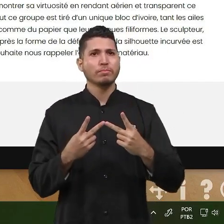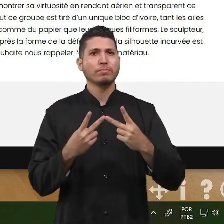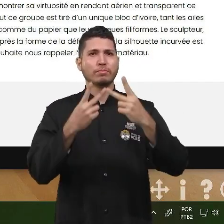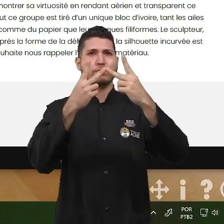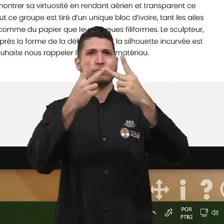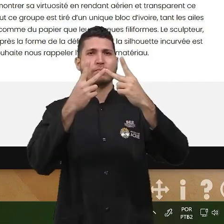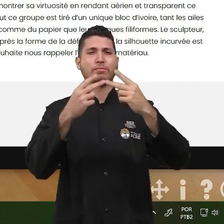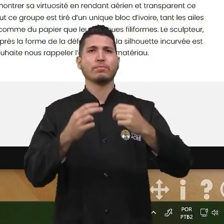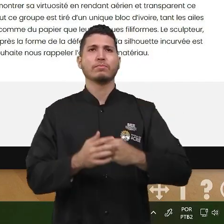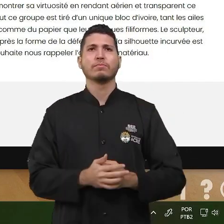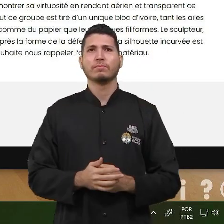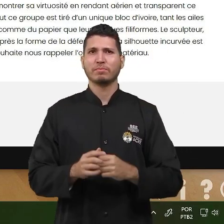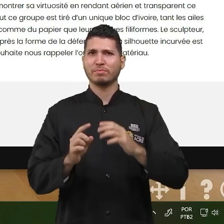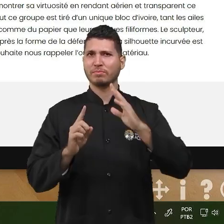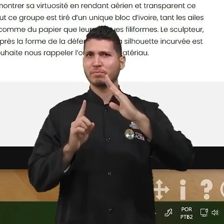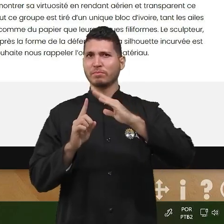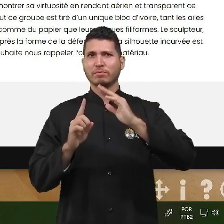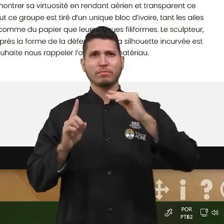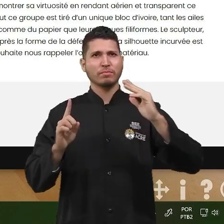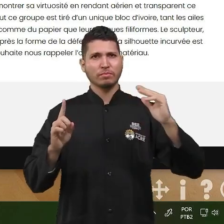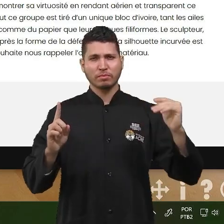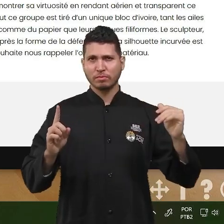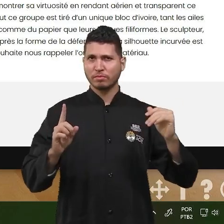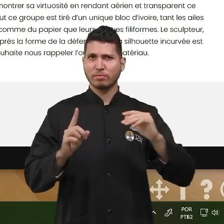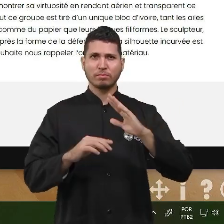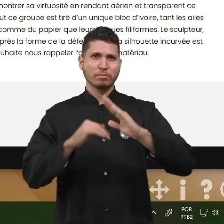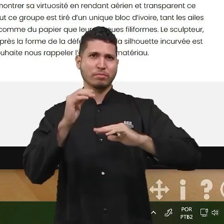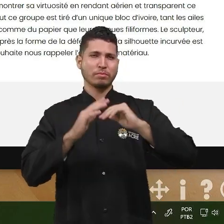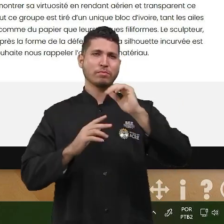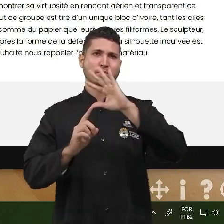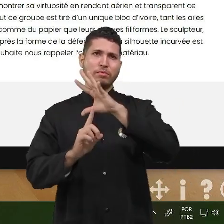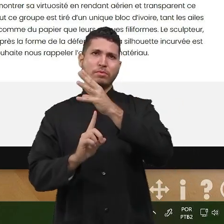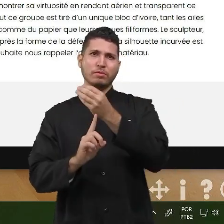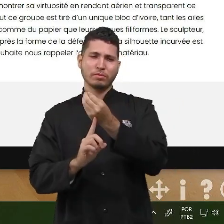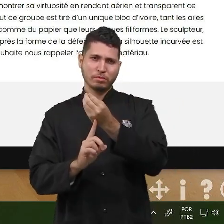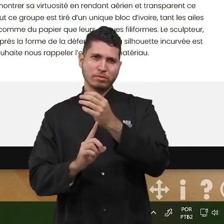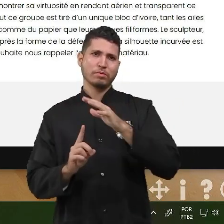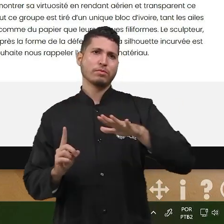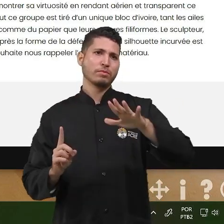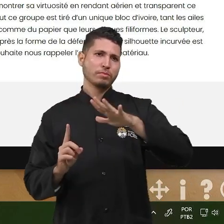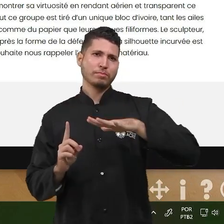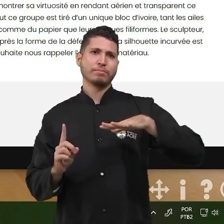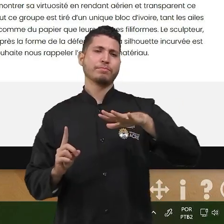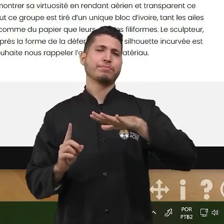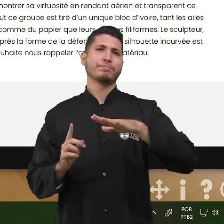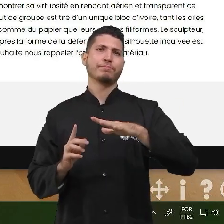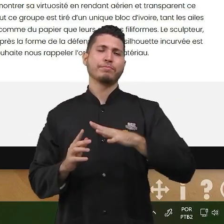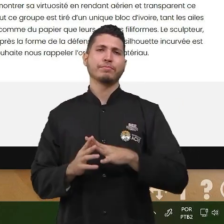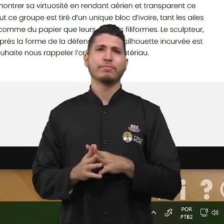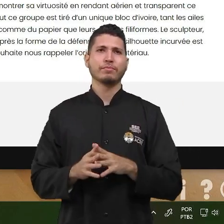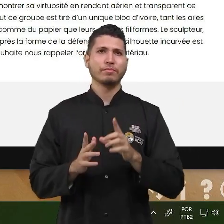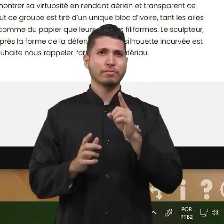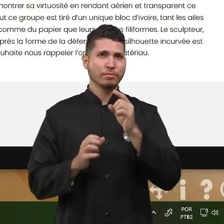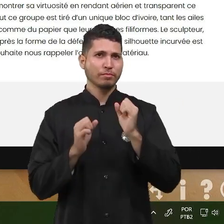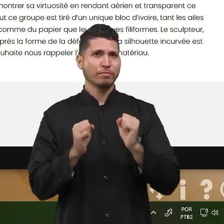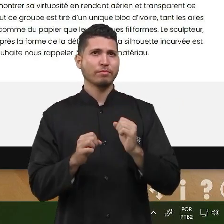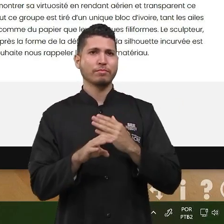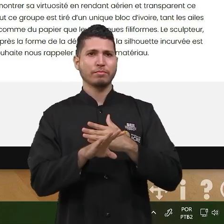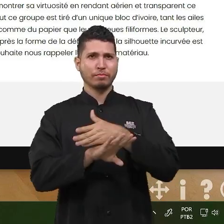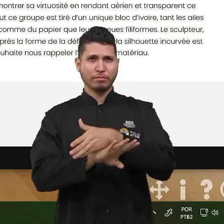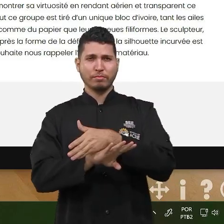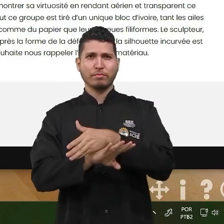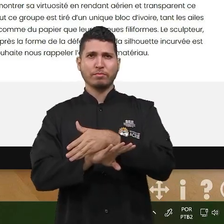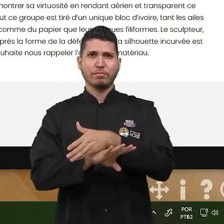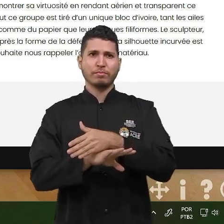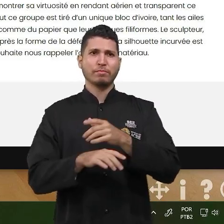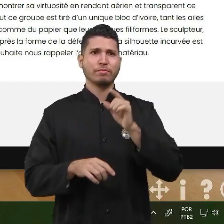artistas conhecidos, renomados, artistas plásticos. E você pode ter acesso a tudo isso a partir de